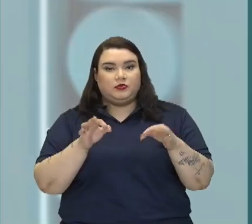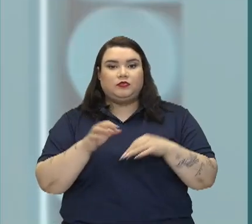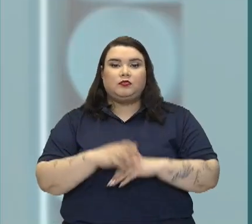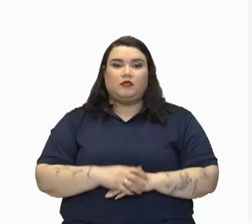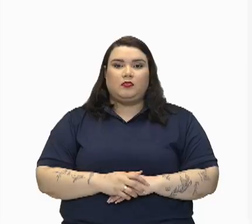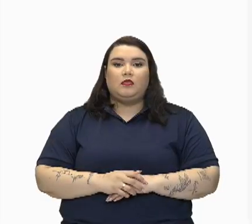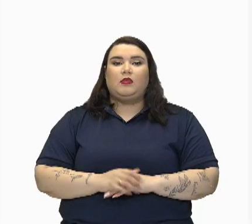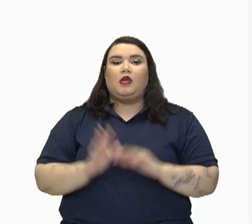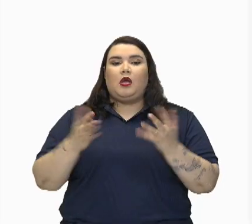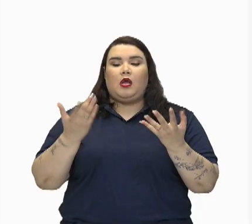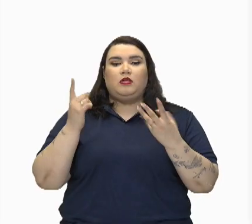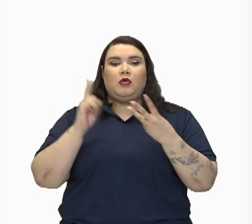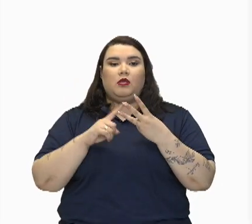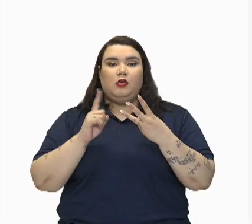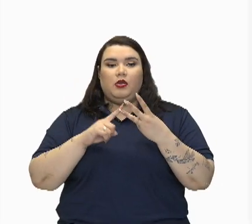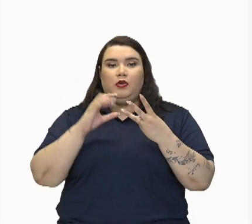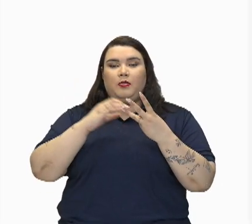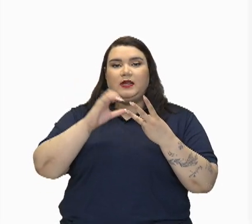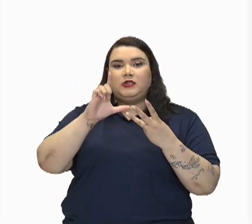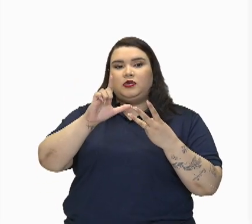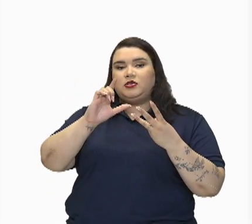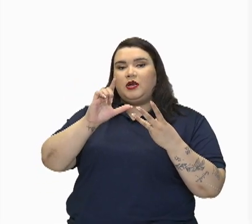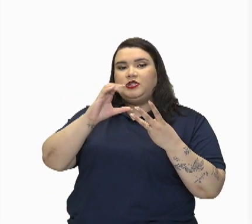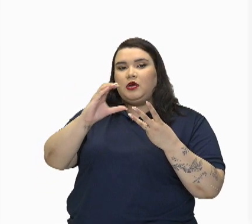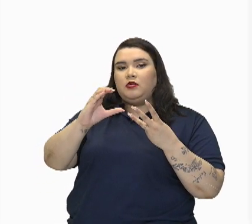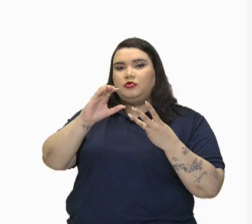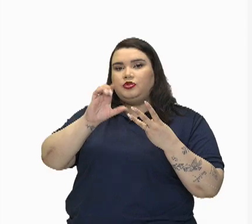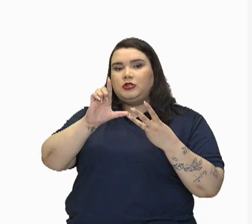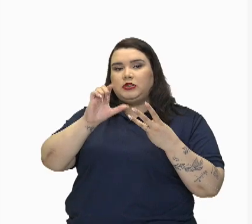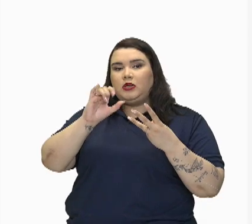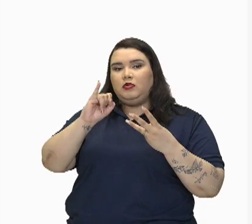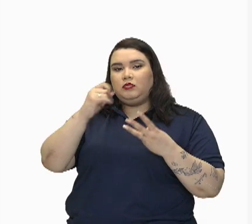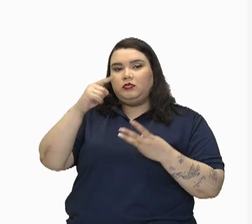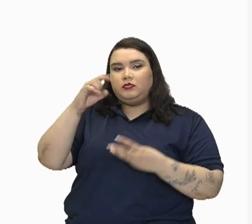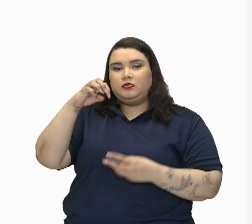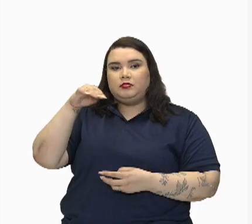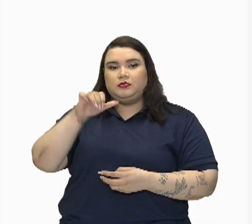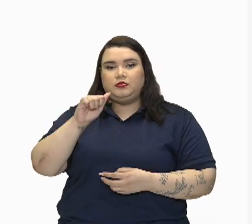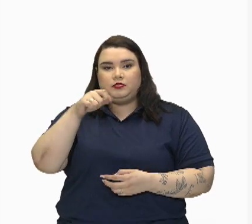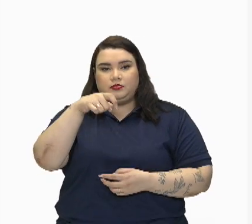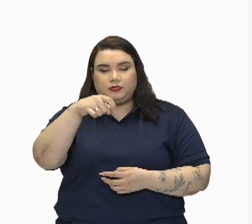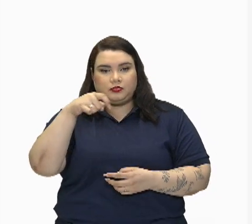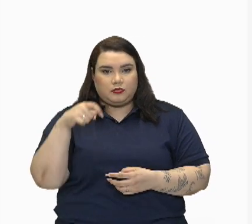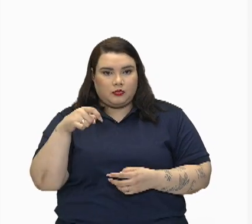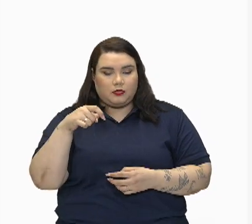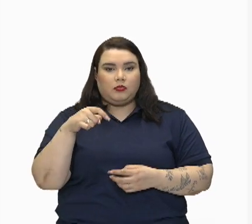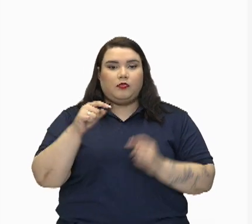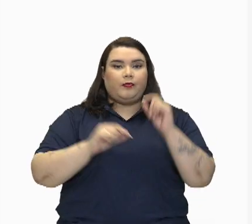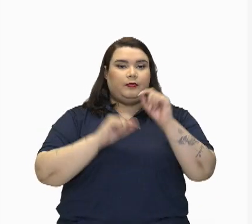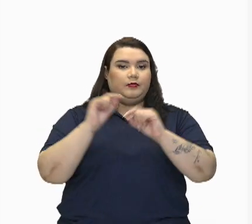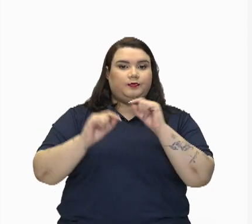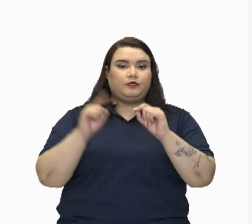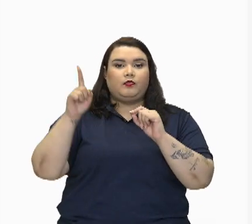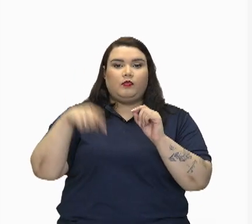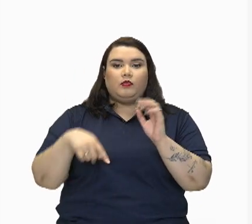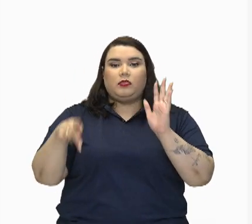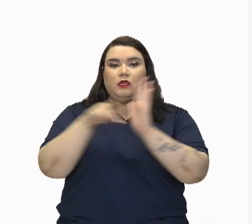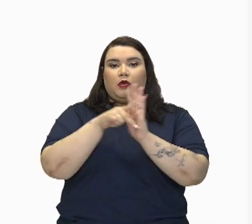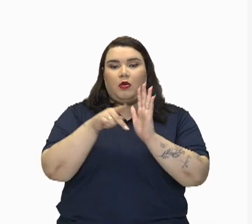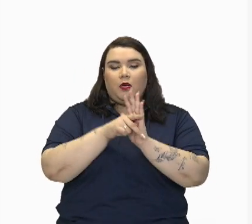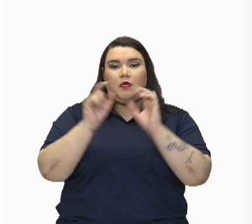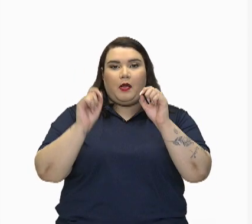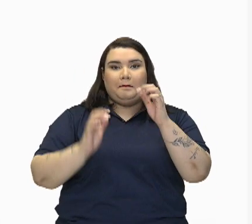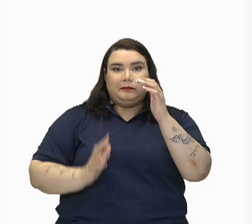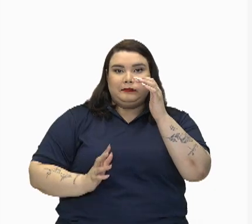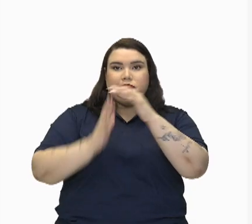o clímax, né? Então, em algumas situações, né, o clímax é considerado o ponto